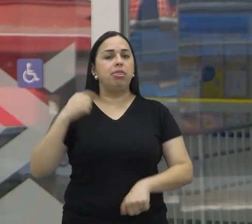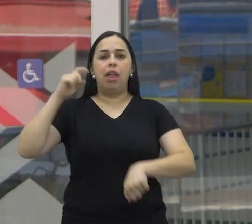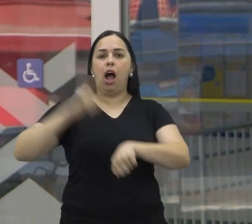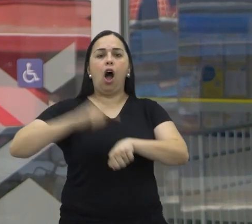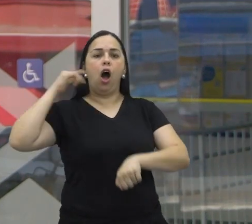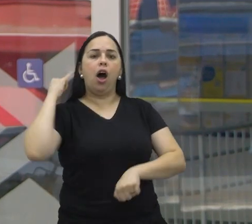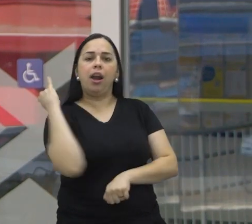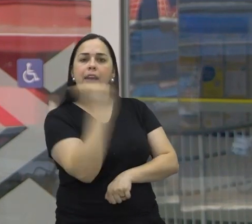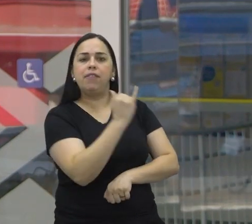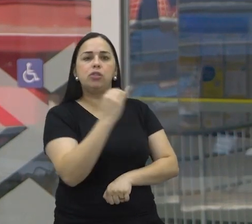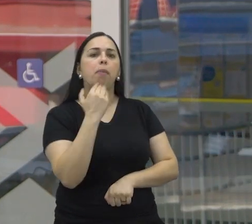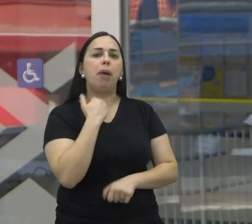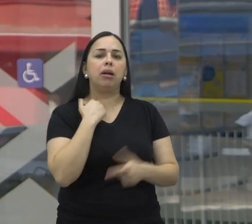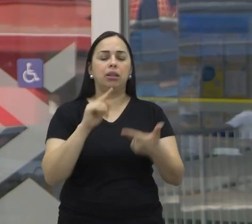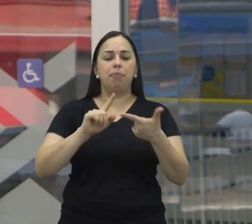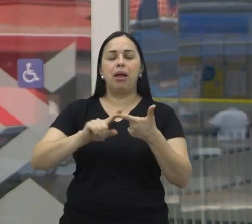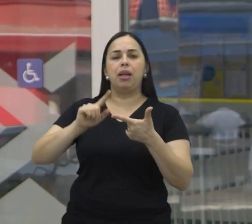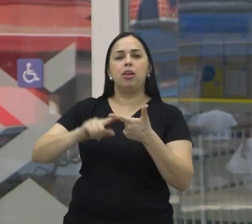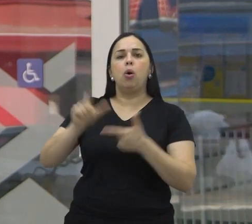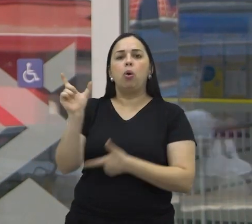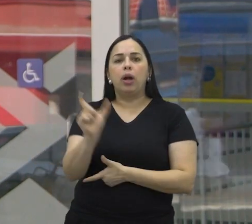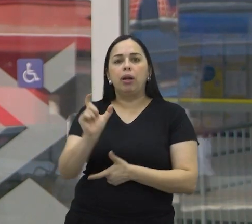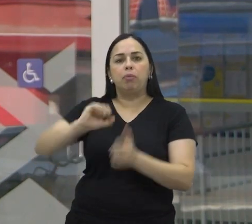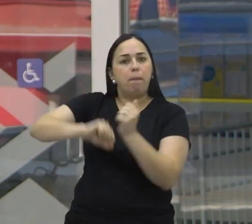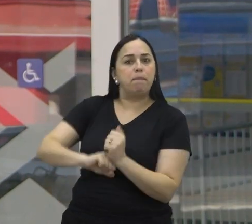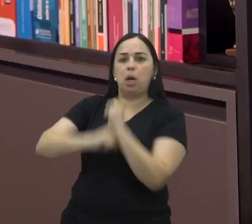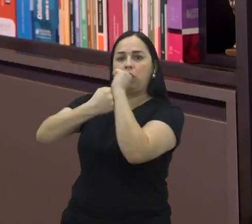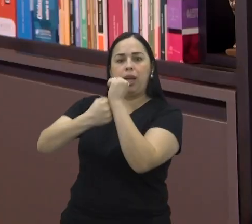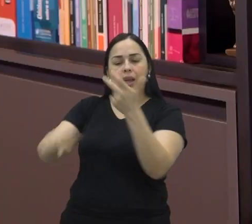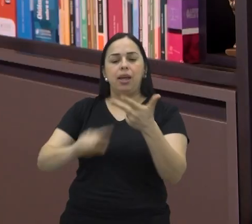o banco, bloqueie os cartões e troque todas as senhas